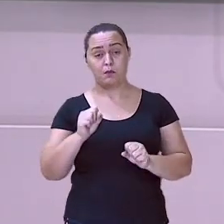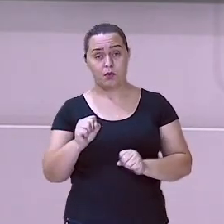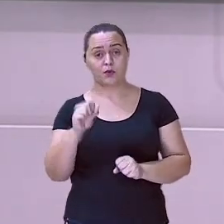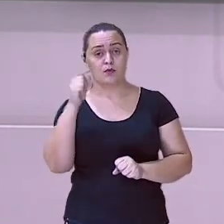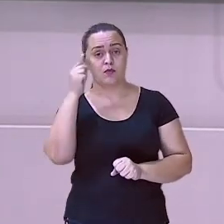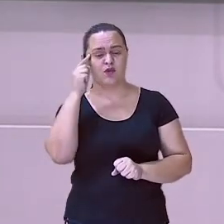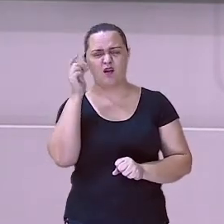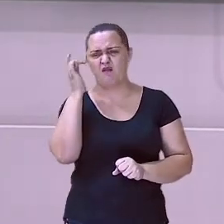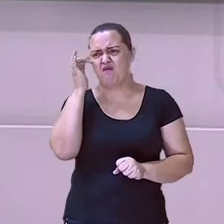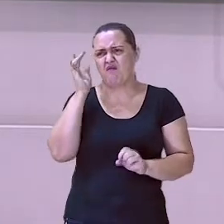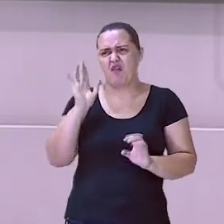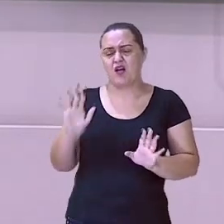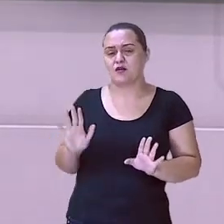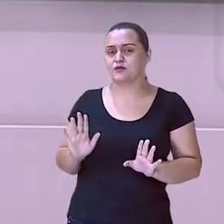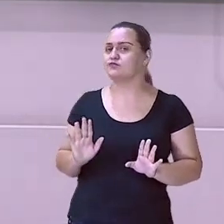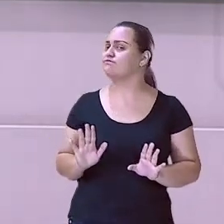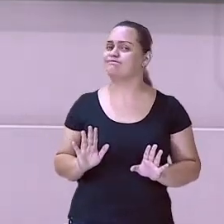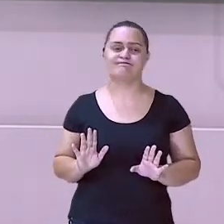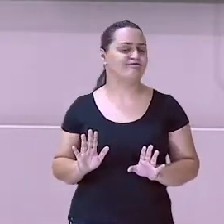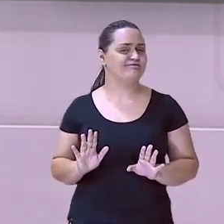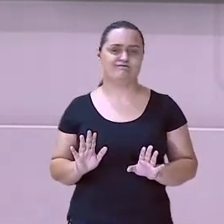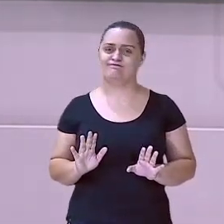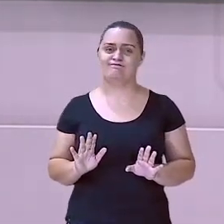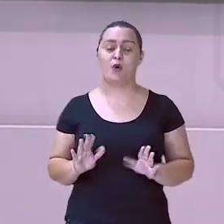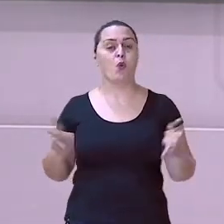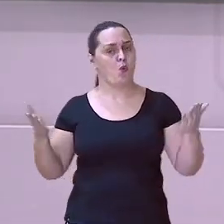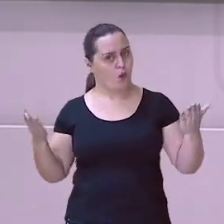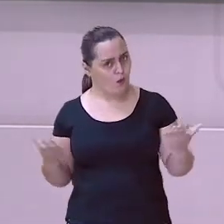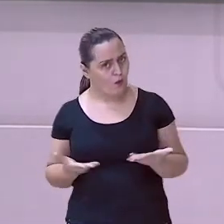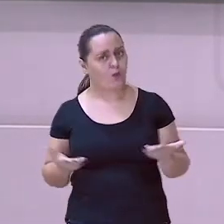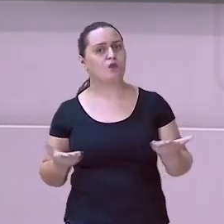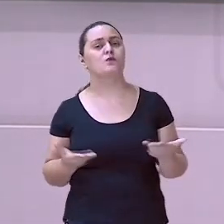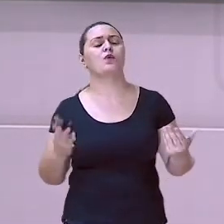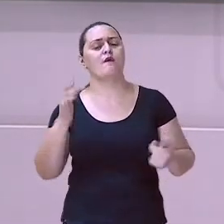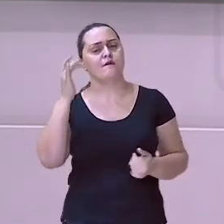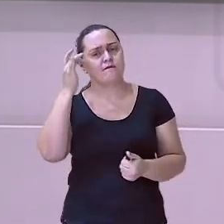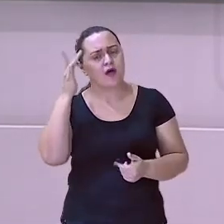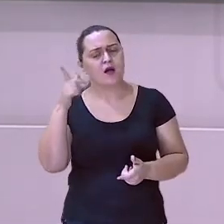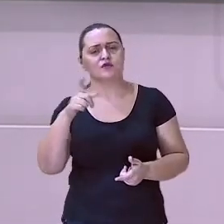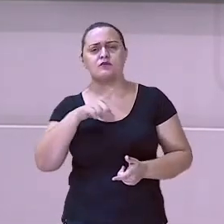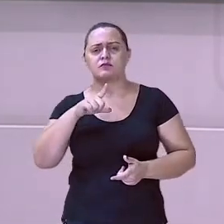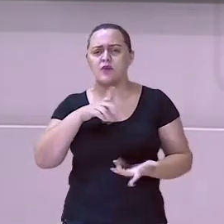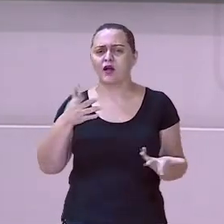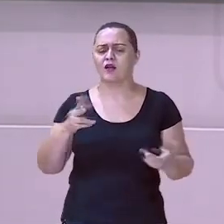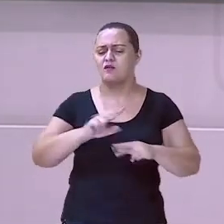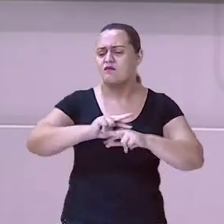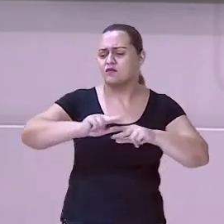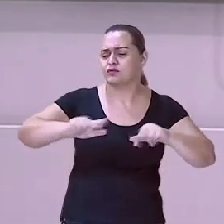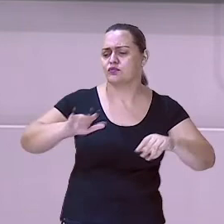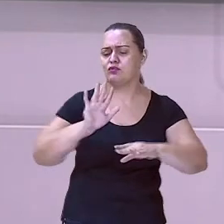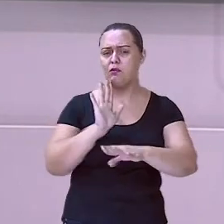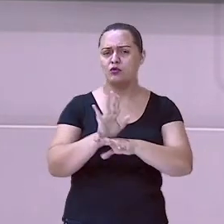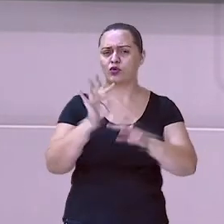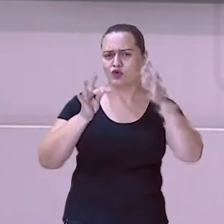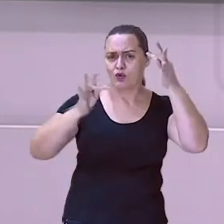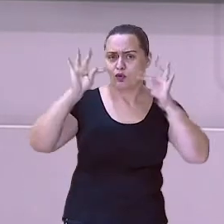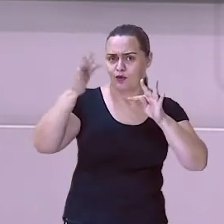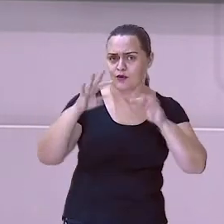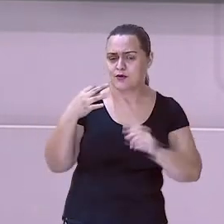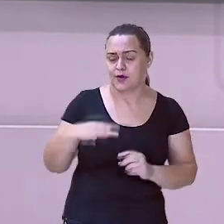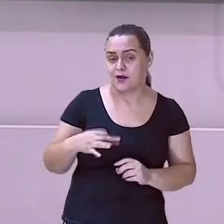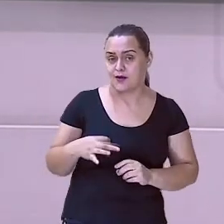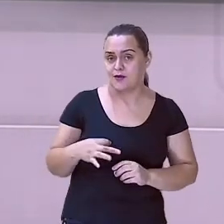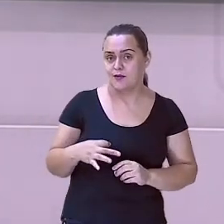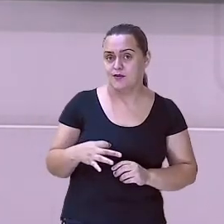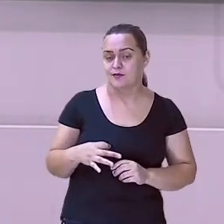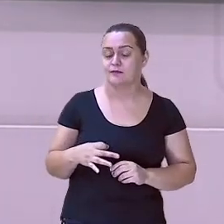Às vezes nós temos hoje muita facilidade e cruzamos os braços e ficamos muito tranquilos. Não, nós